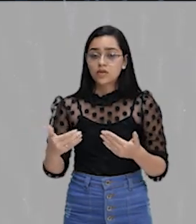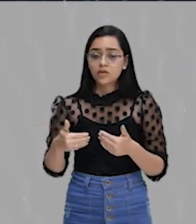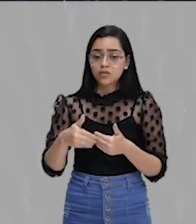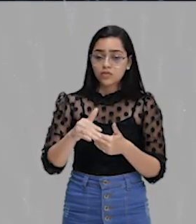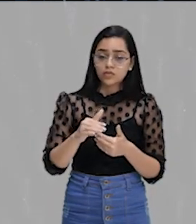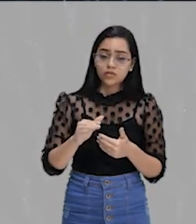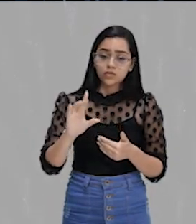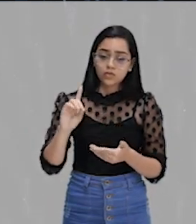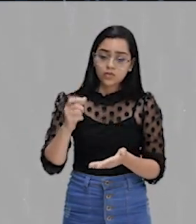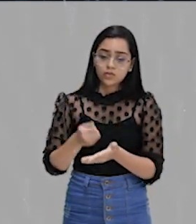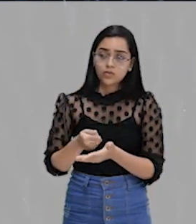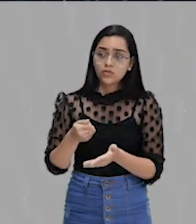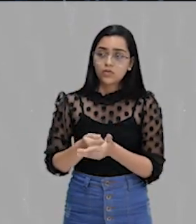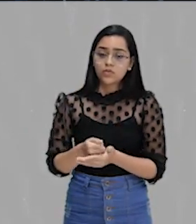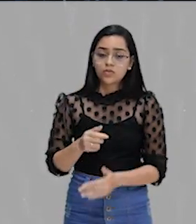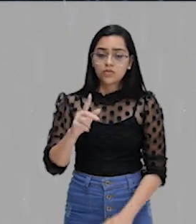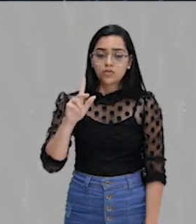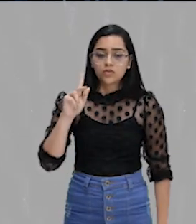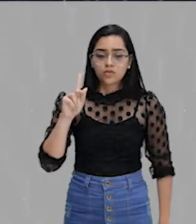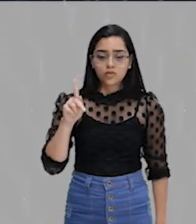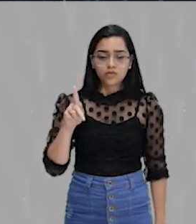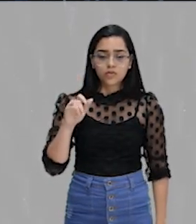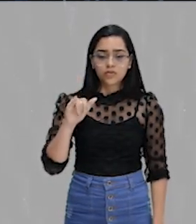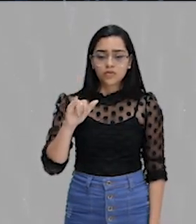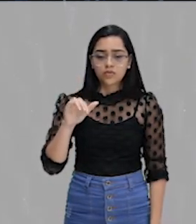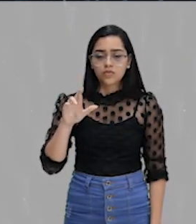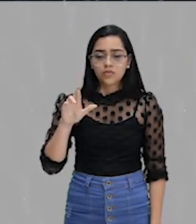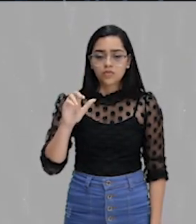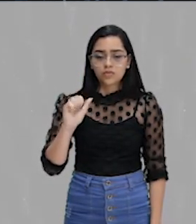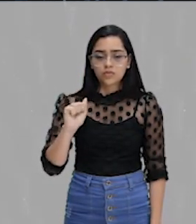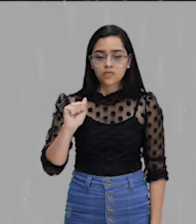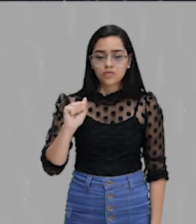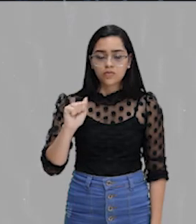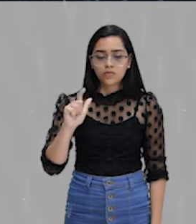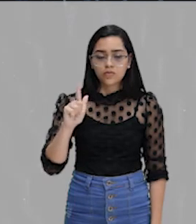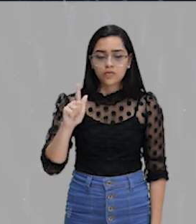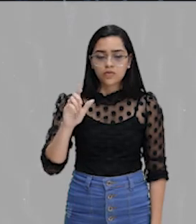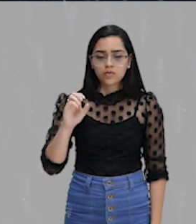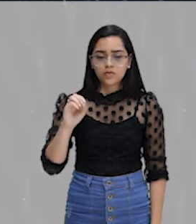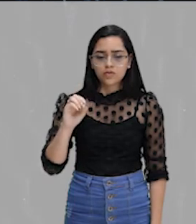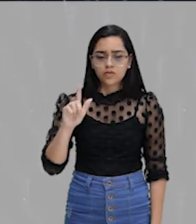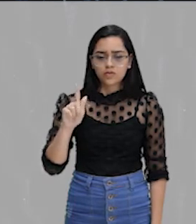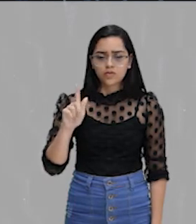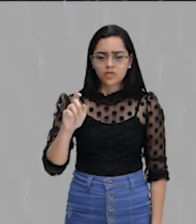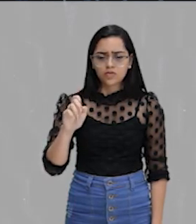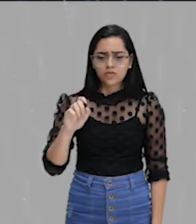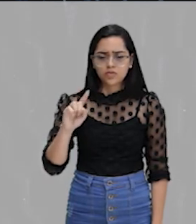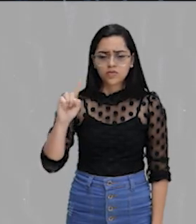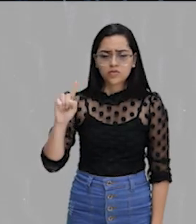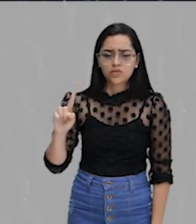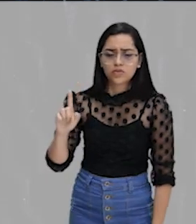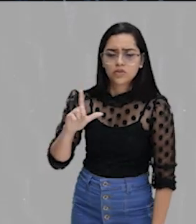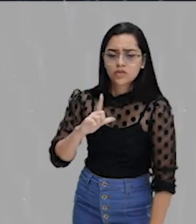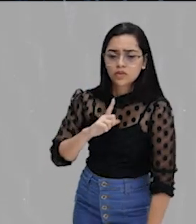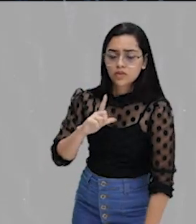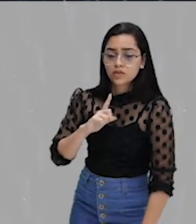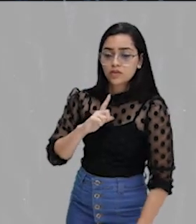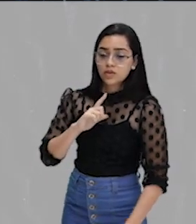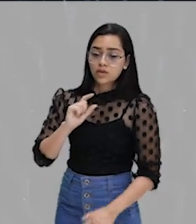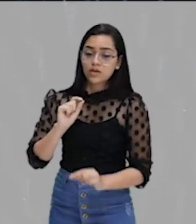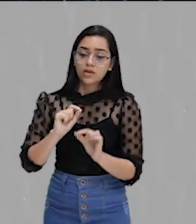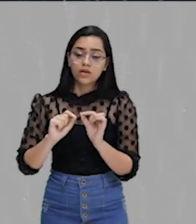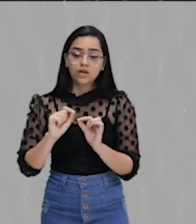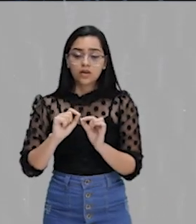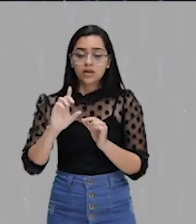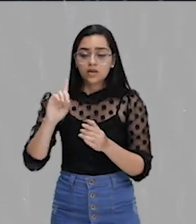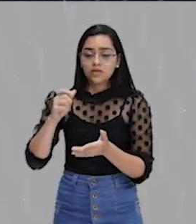da ditadura militar de Pinochet. Ele é um movimento que vai simplesmente criticar a ditadura